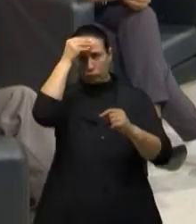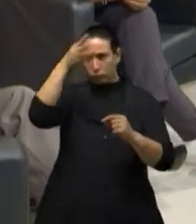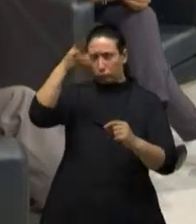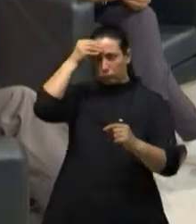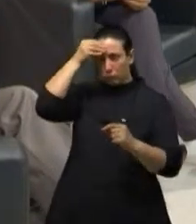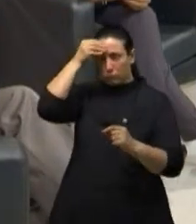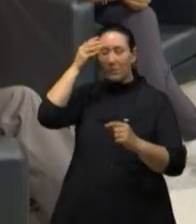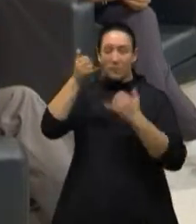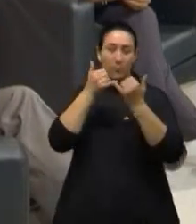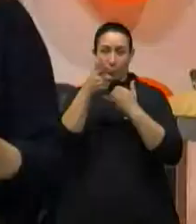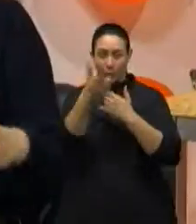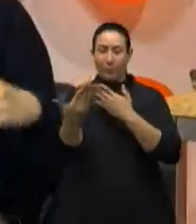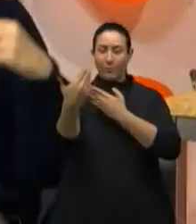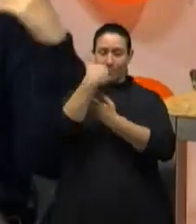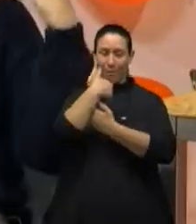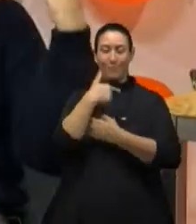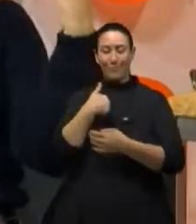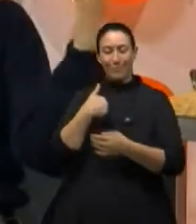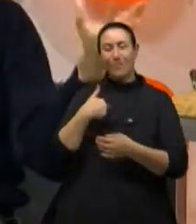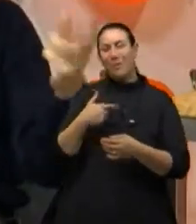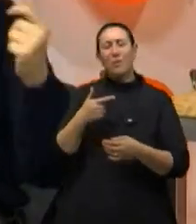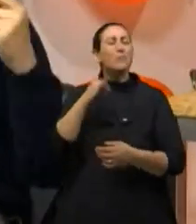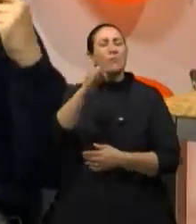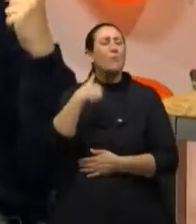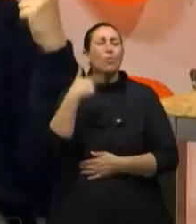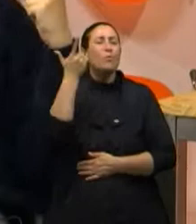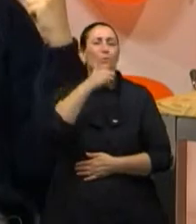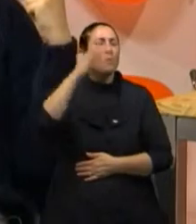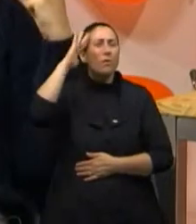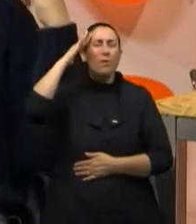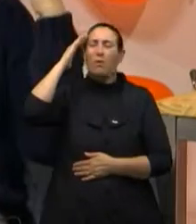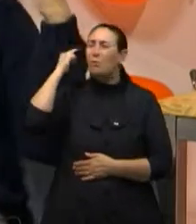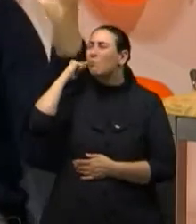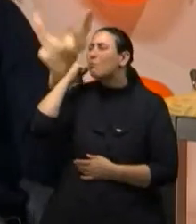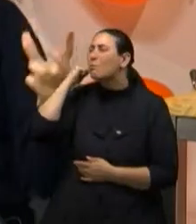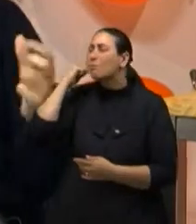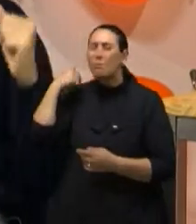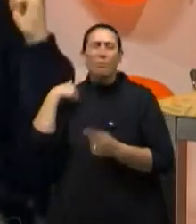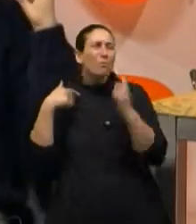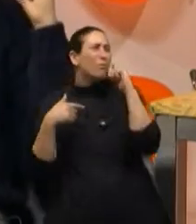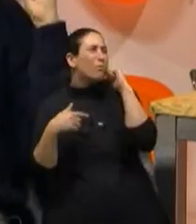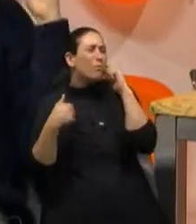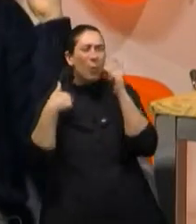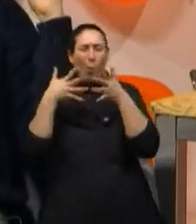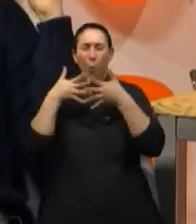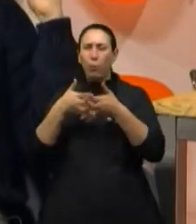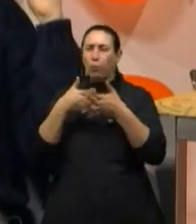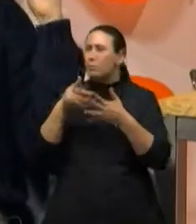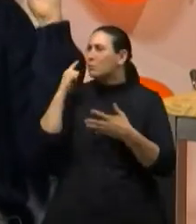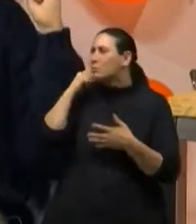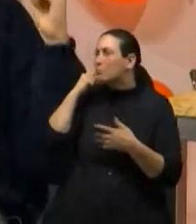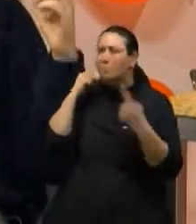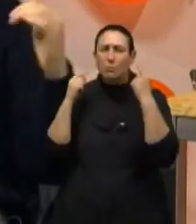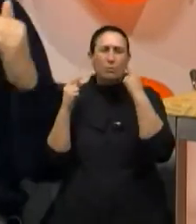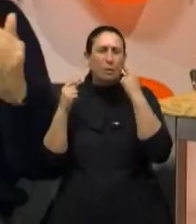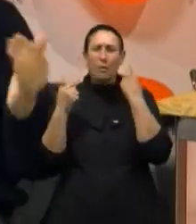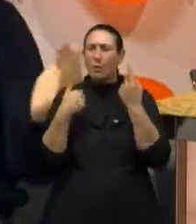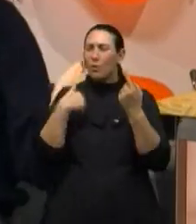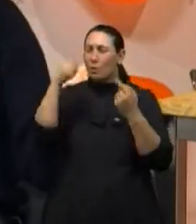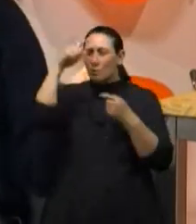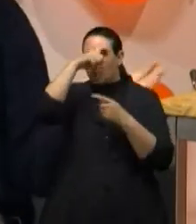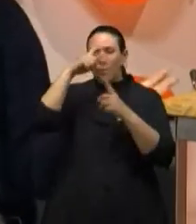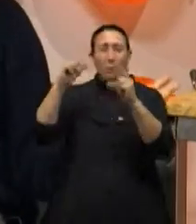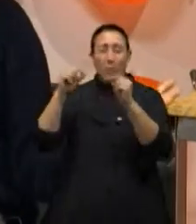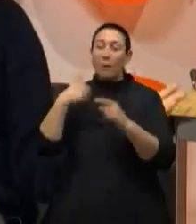vai lá no meu consultório disse Vivian eu não tô conseguindo entender no ruído eu tô com dificuldade de lembrar o que foi falado eu vou fazer uma